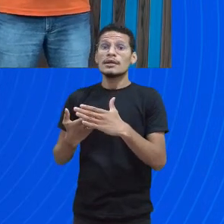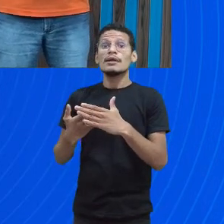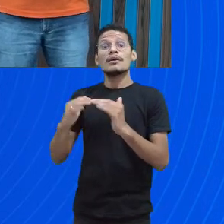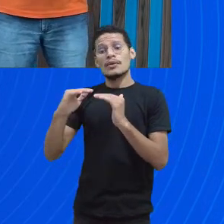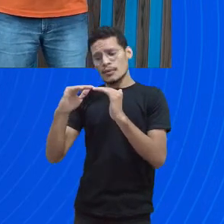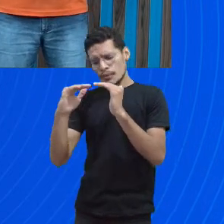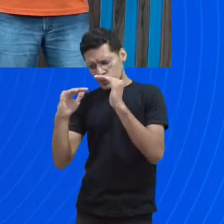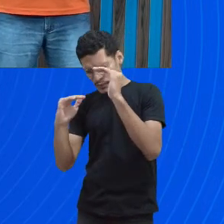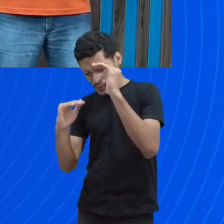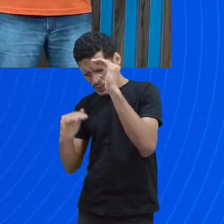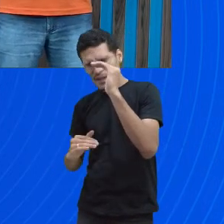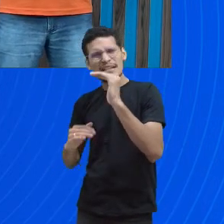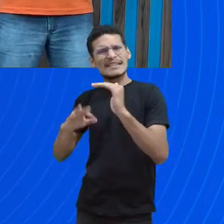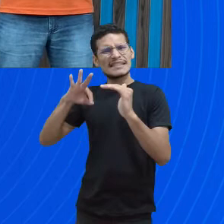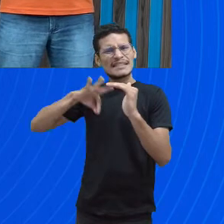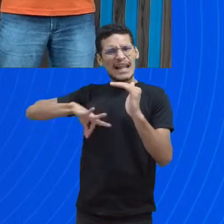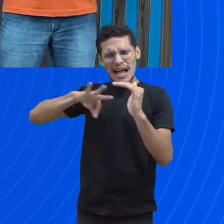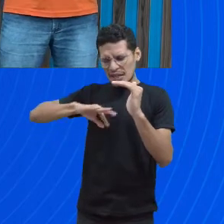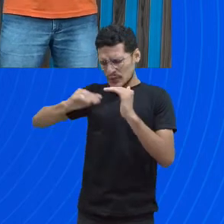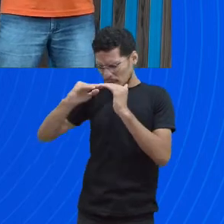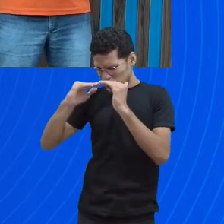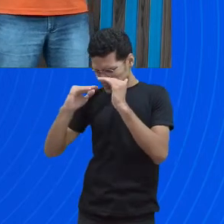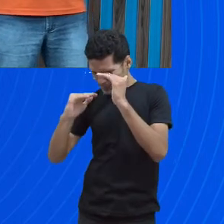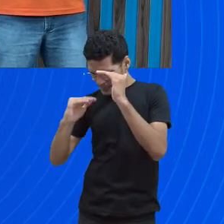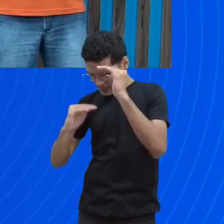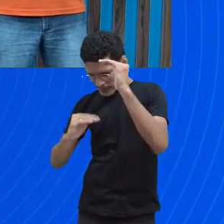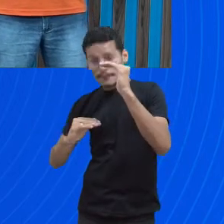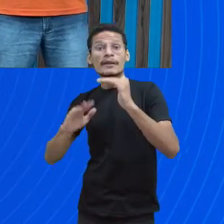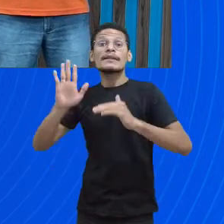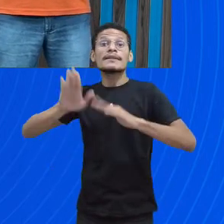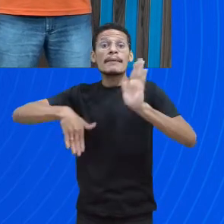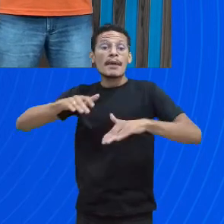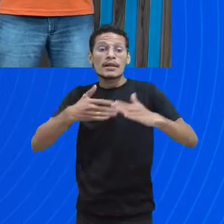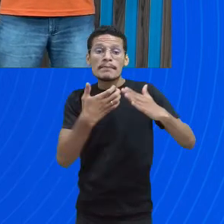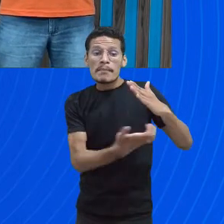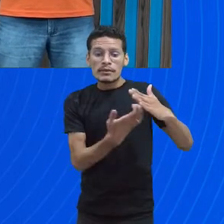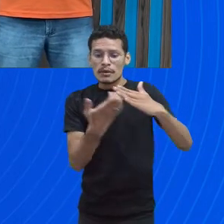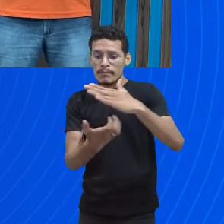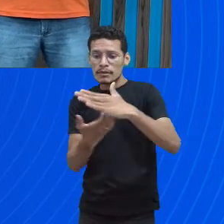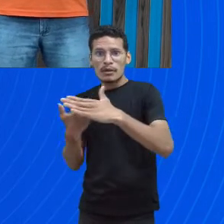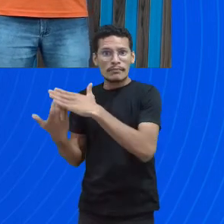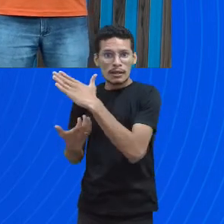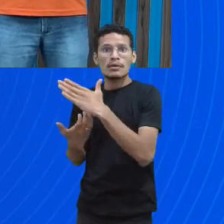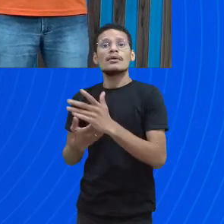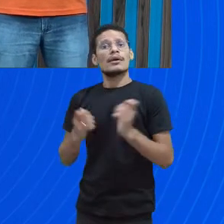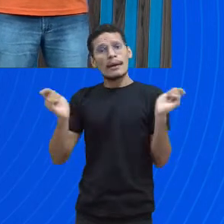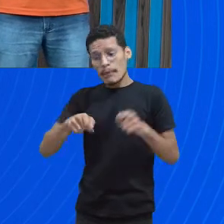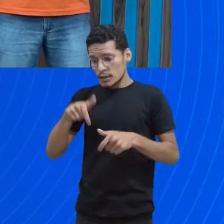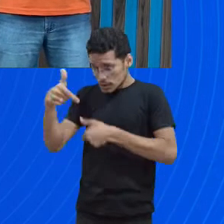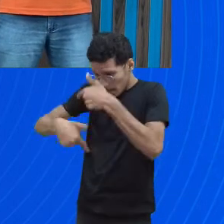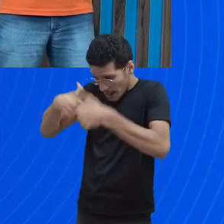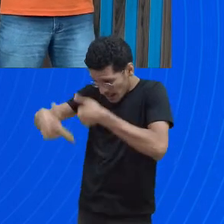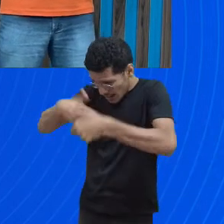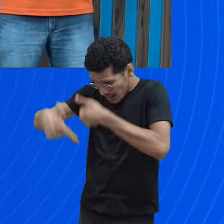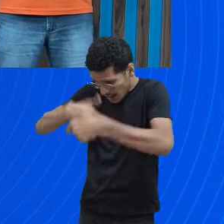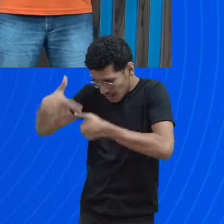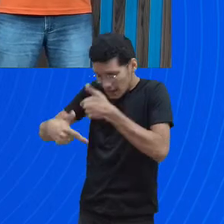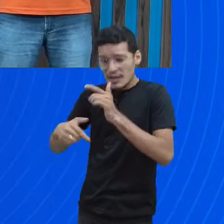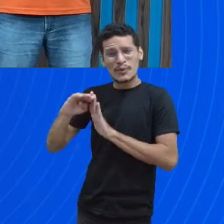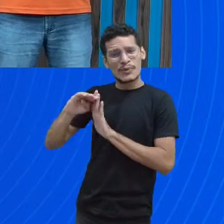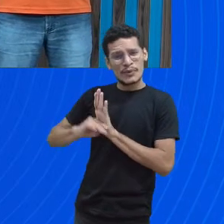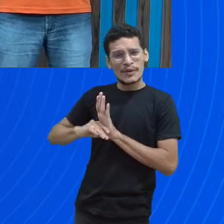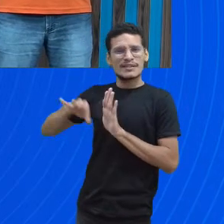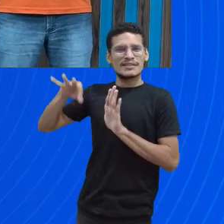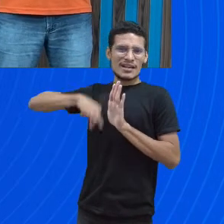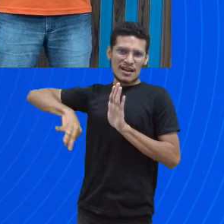embaixo, né, salários baixíssimos, isso variava de uma empresa para outra, né? Então o sujeito podia trabalhar bastante em uma, ganhar até bem menos do que em